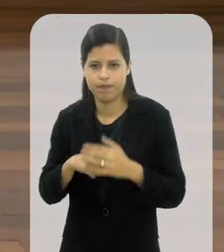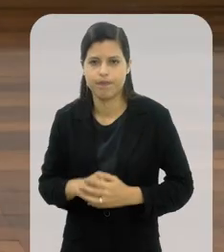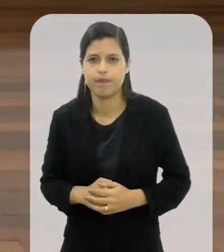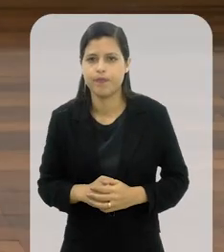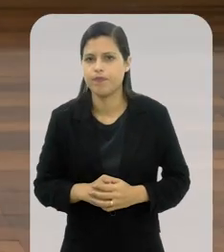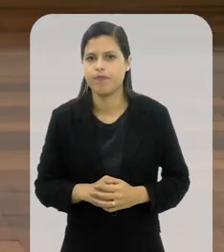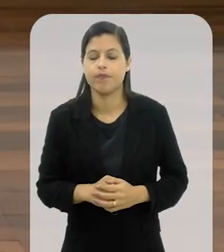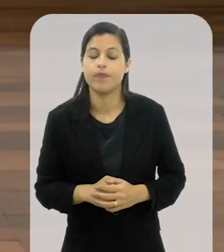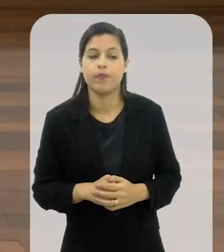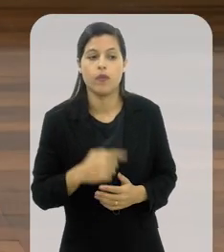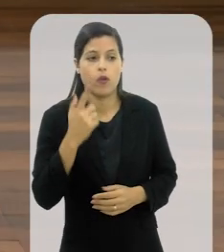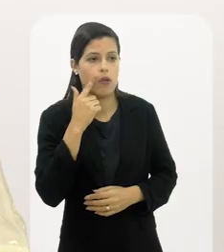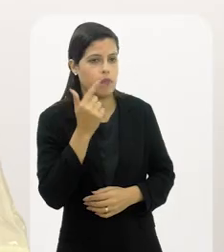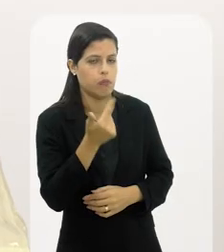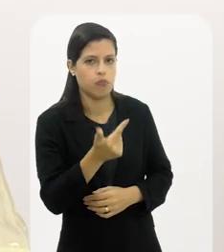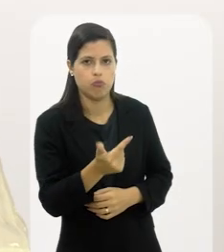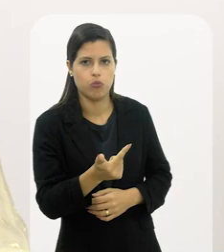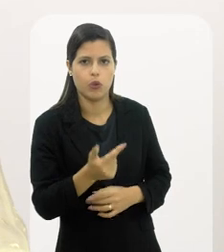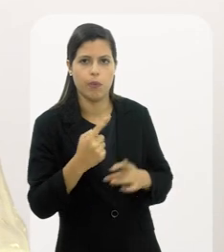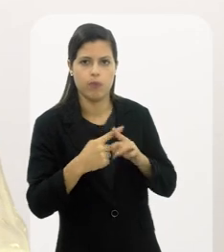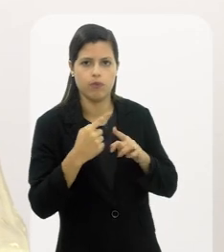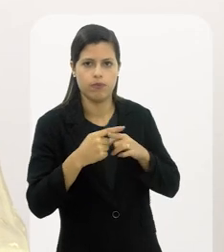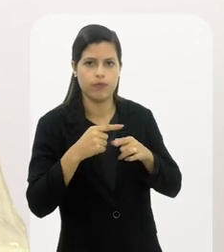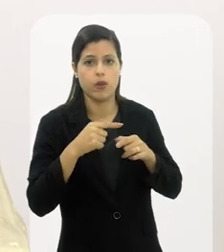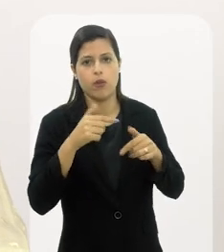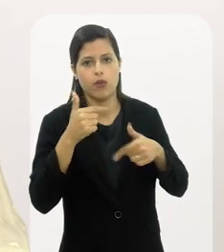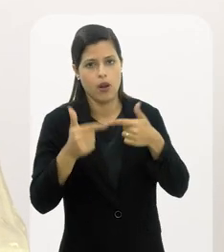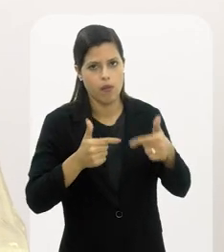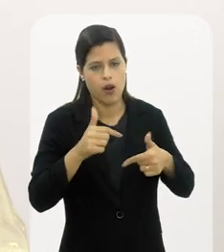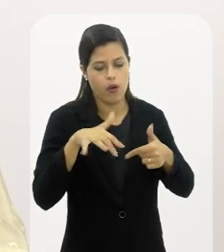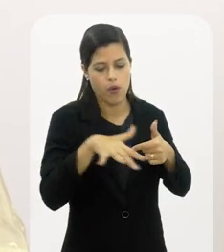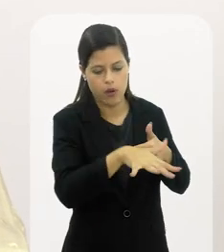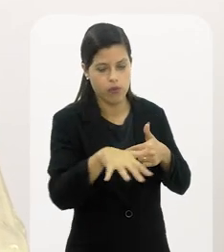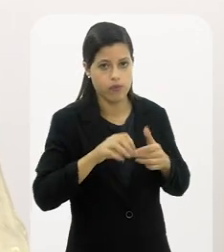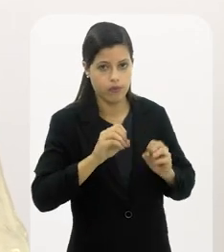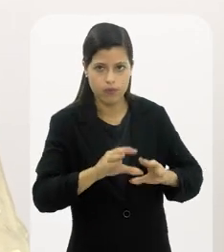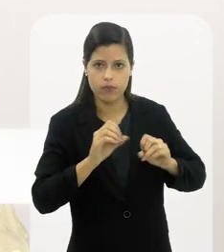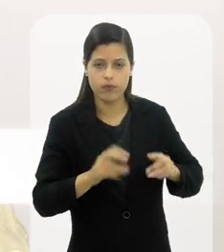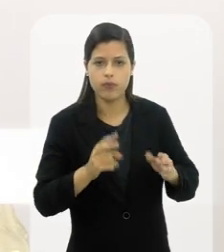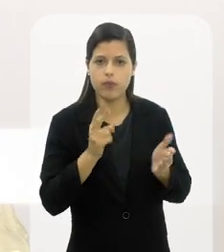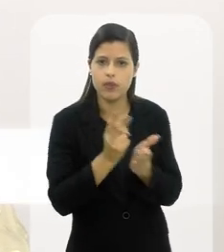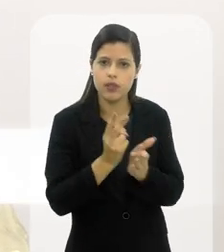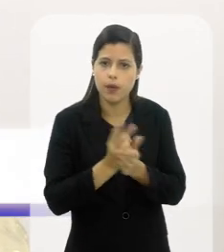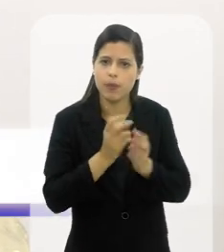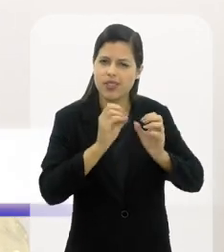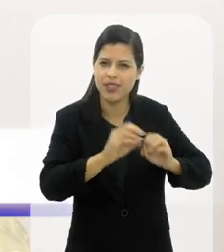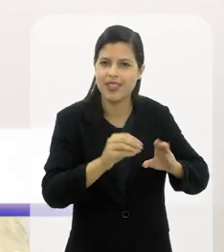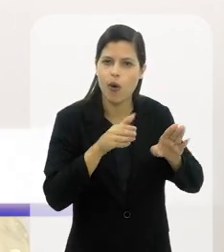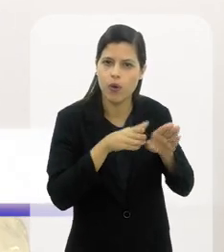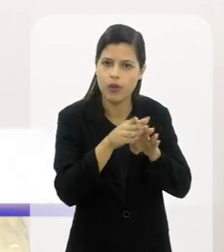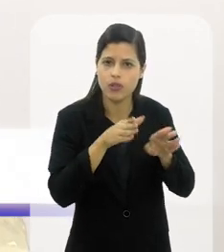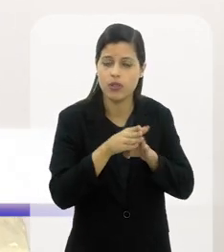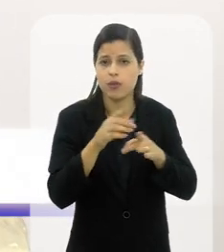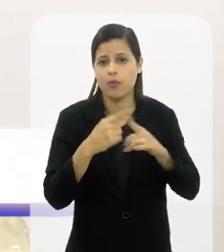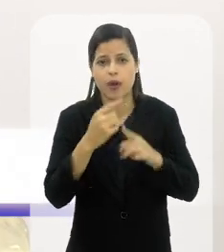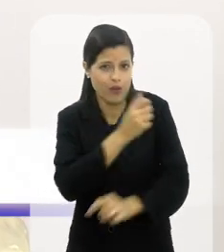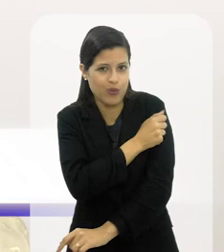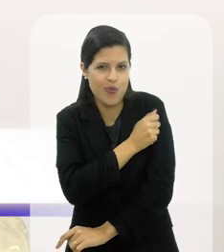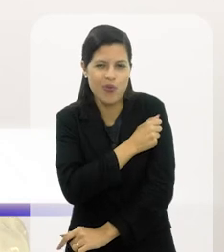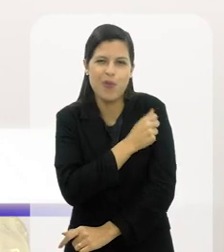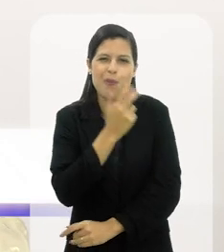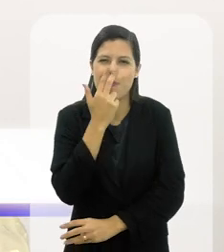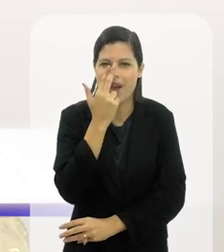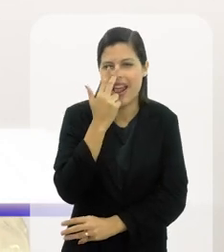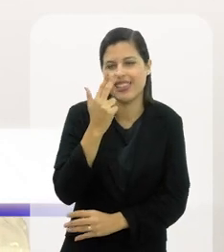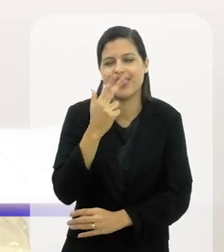Olha, eu não tinha muito, porque como eu trabalho na educação, a gente está sempre fazendo esse trabalho de prevenção, né? Porque os alunos também